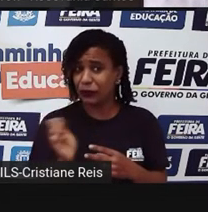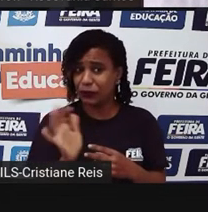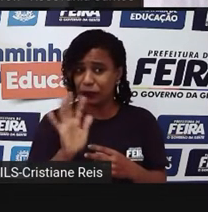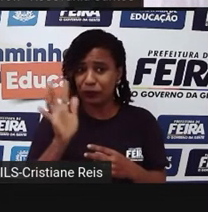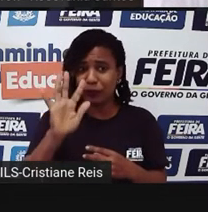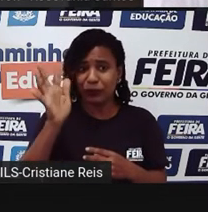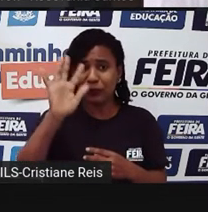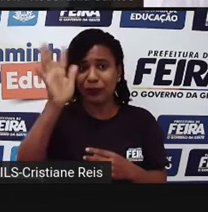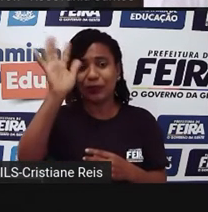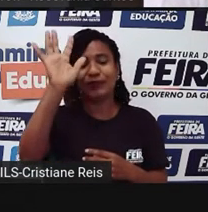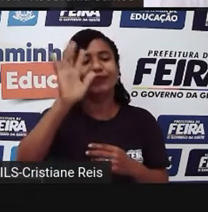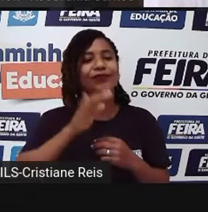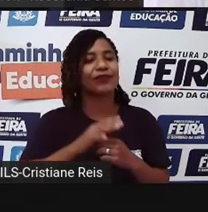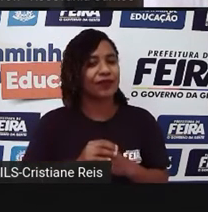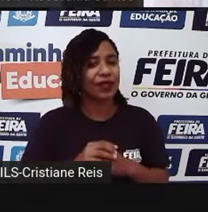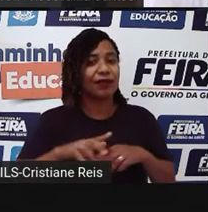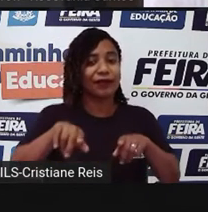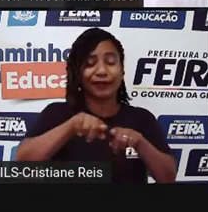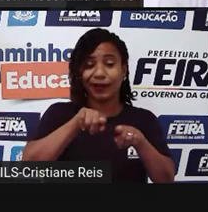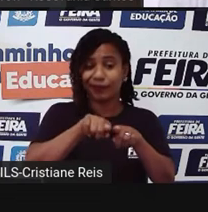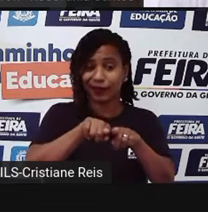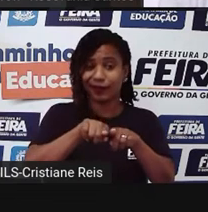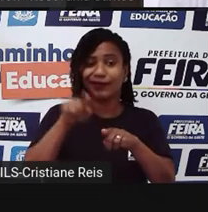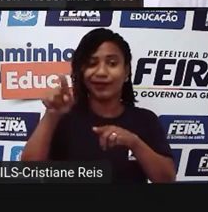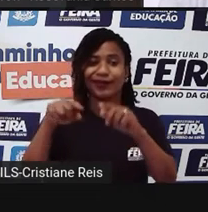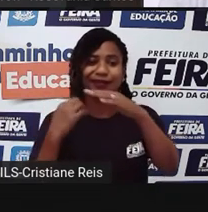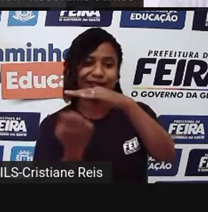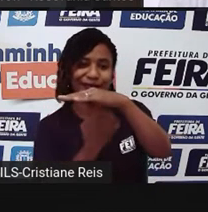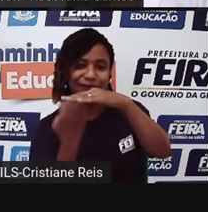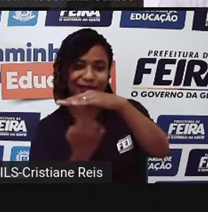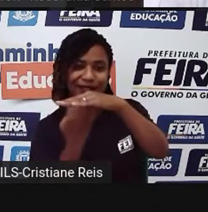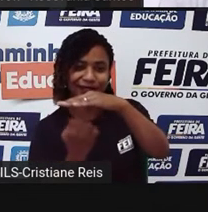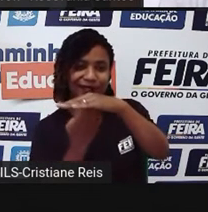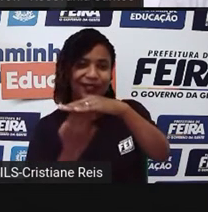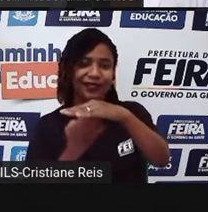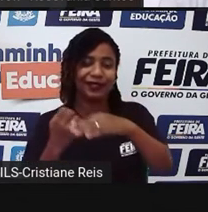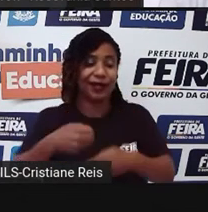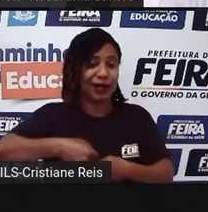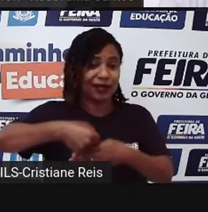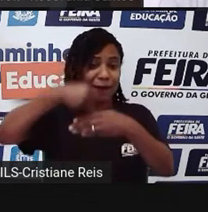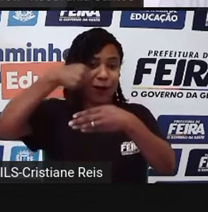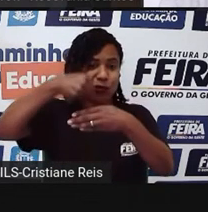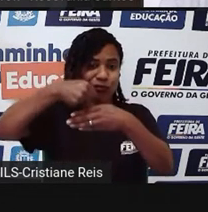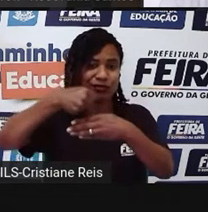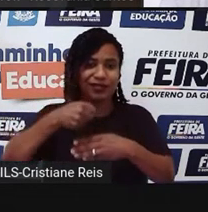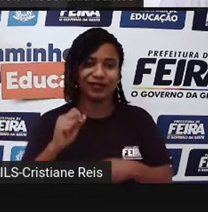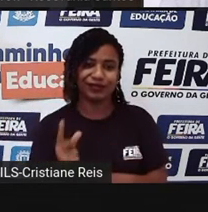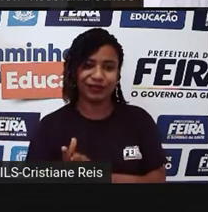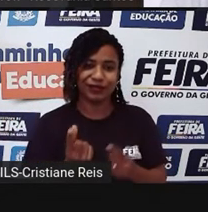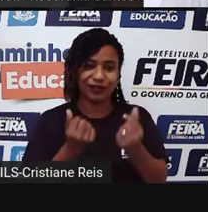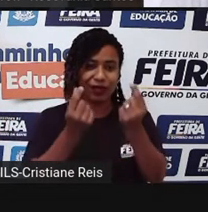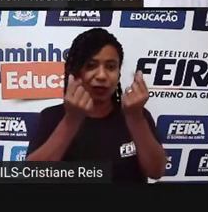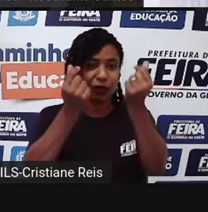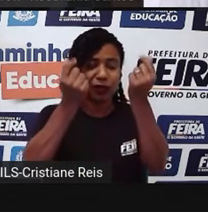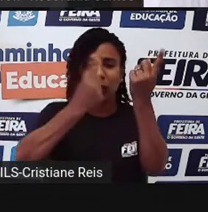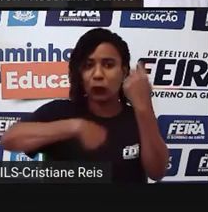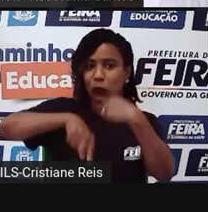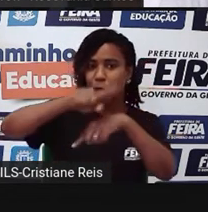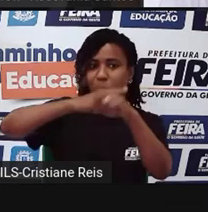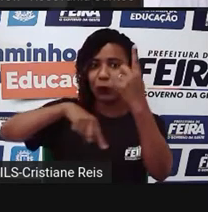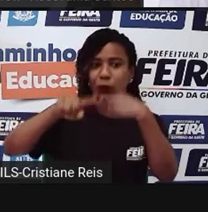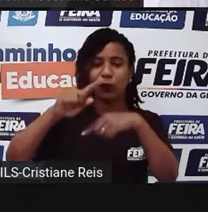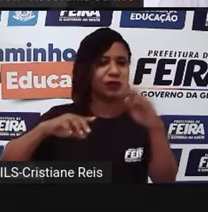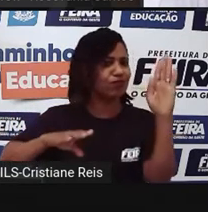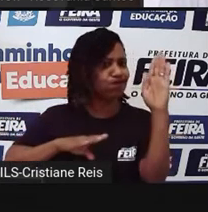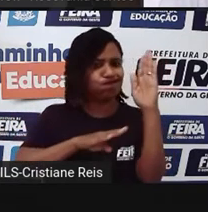esse ritmo do mercado e os negócios, né, eles estejam sempre em alta. Então, aqui vocês estão